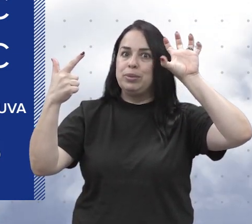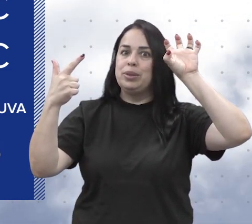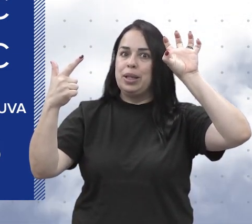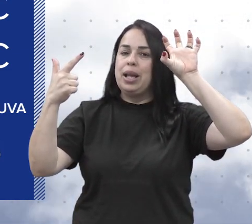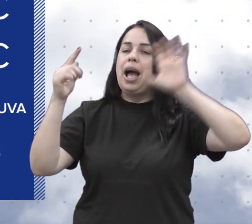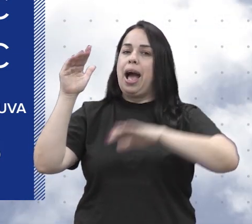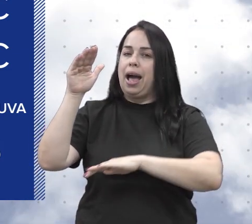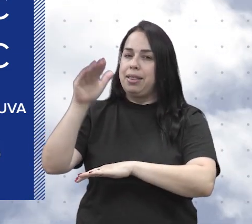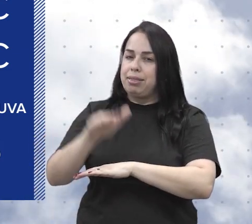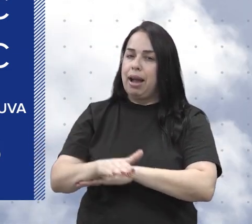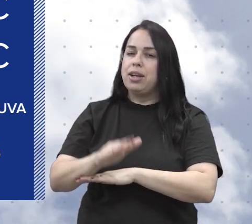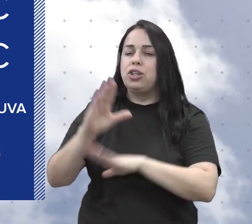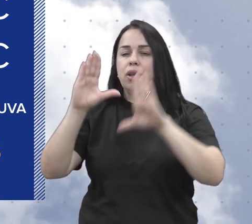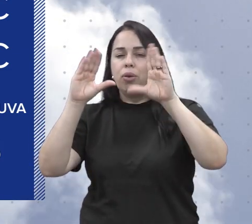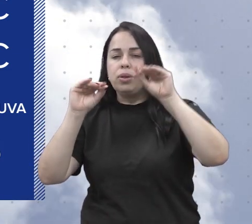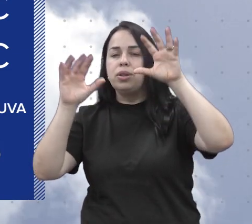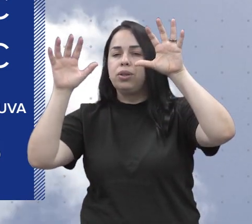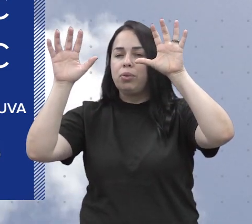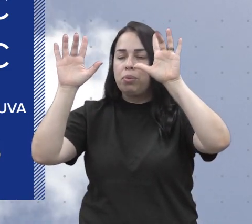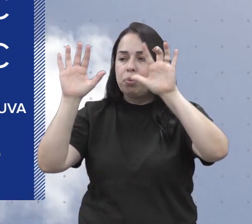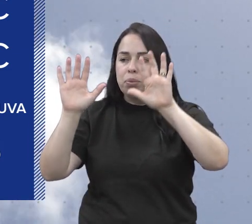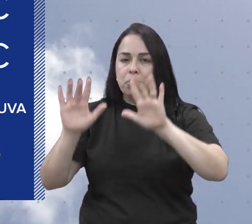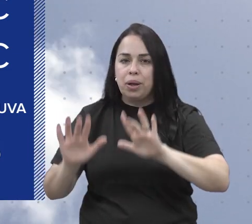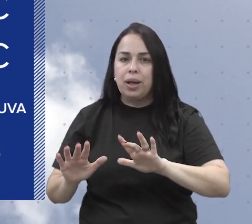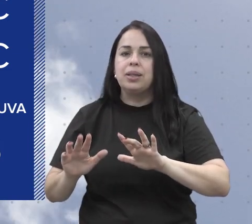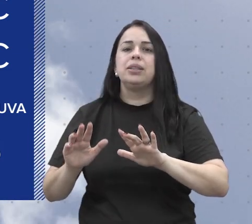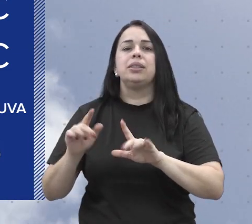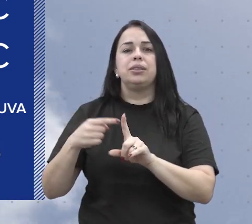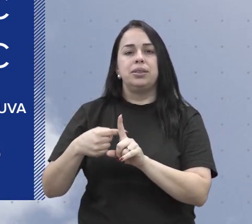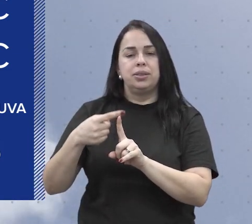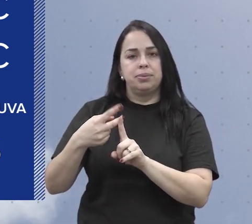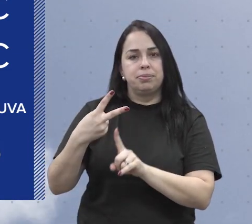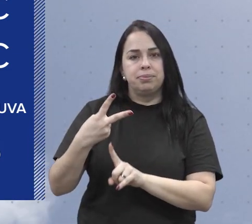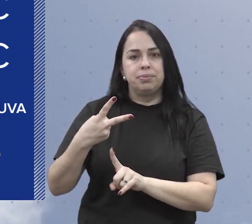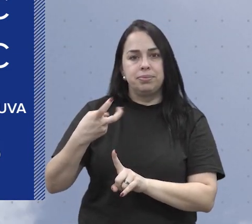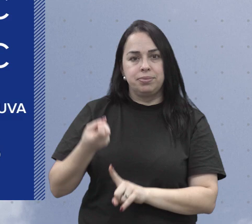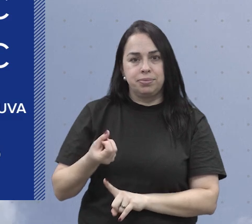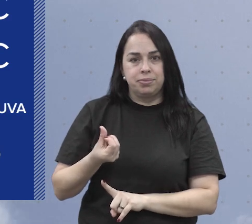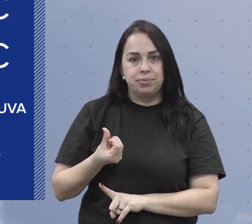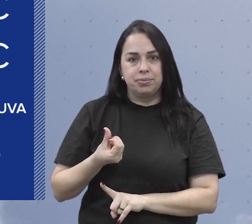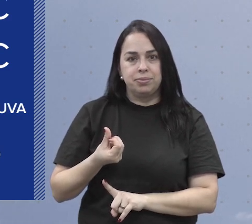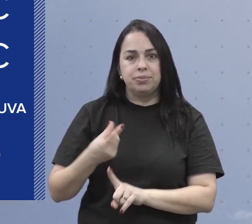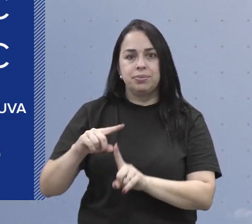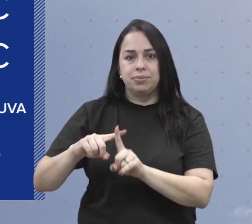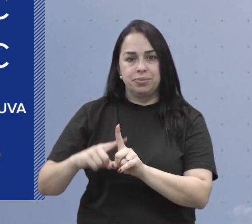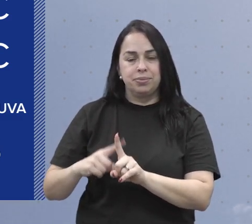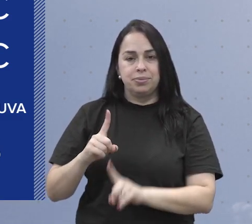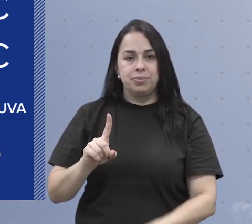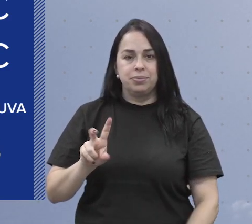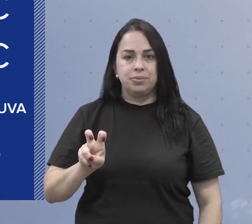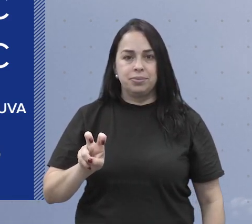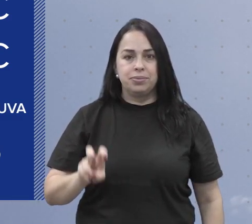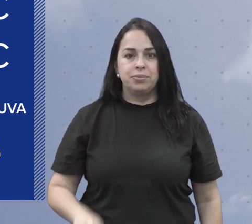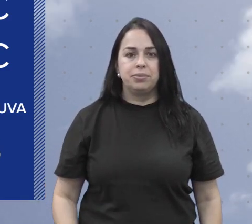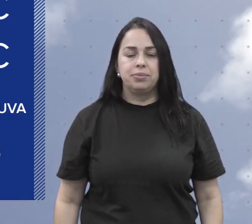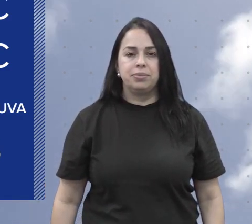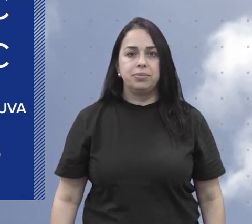Durante a tarde e a noite pode chuviscar. A máxima prevista será de 26 e a mínima será de